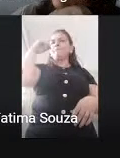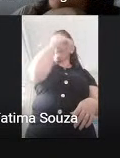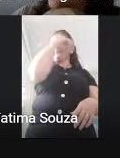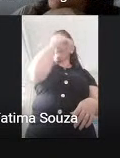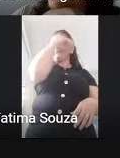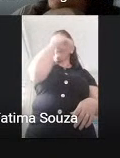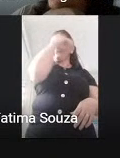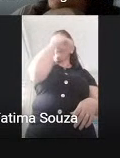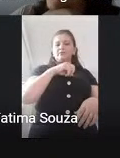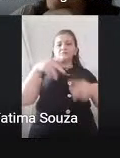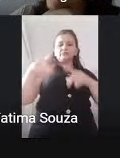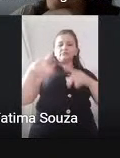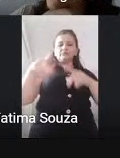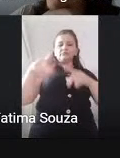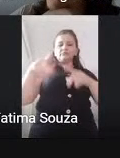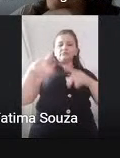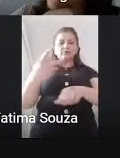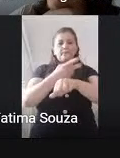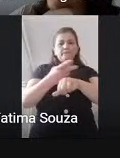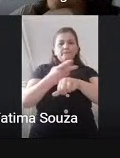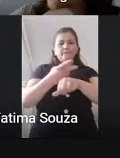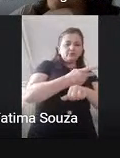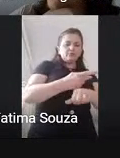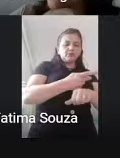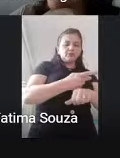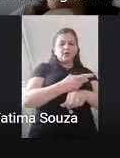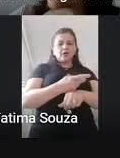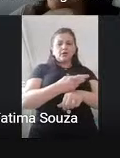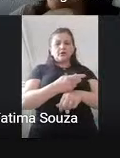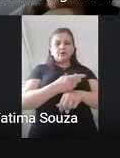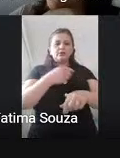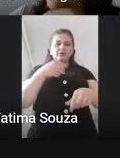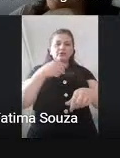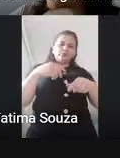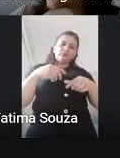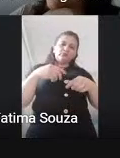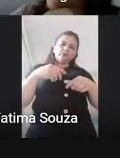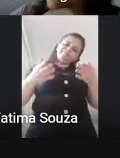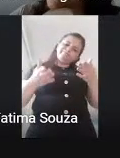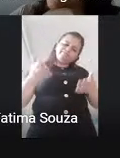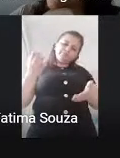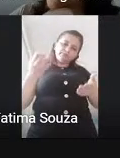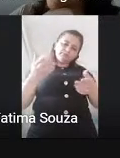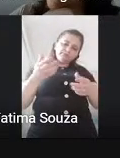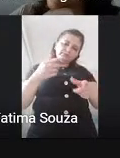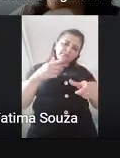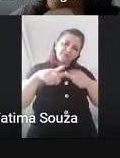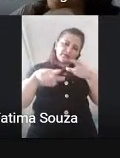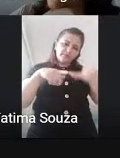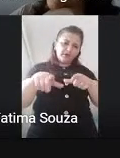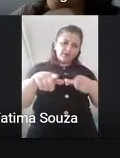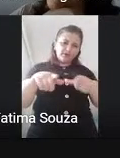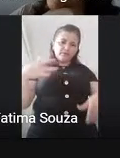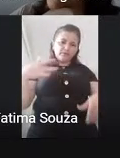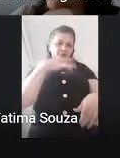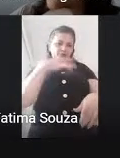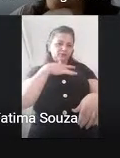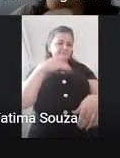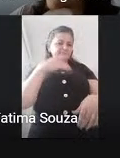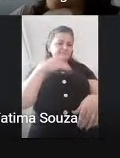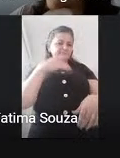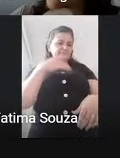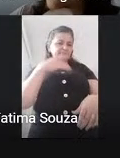essa população procurar o serviço de saúde. E quando procura, o serviço de saúde também não está capacitado para receber,